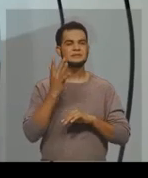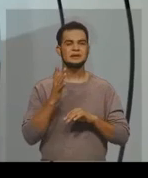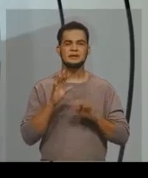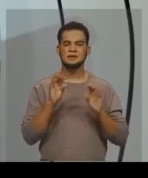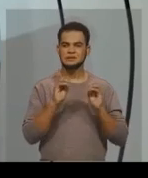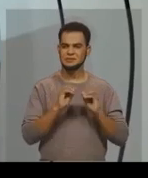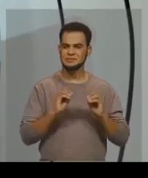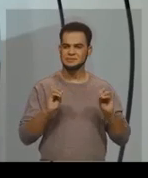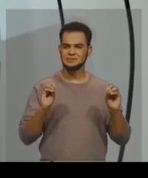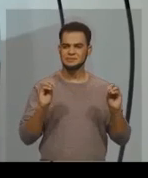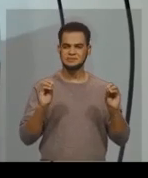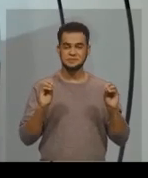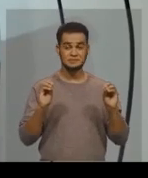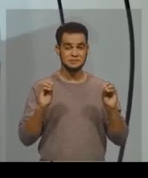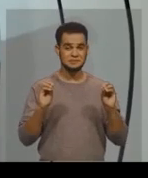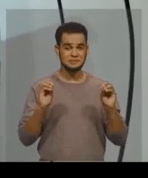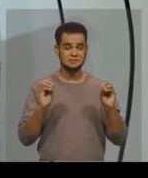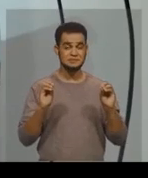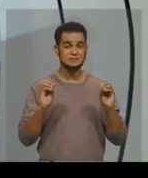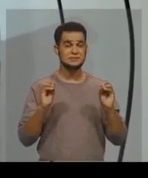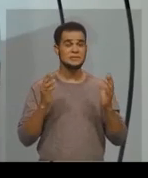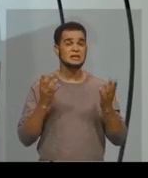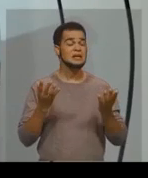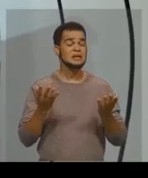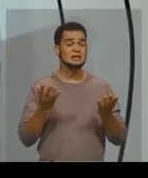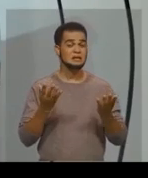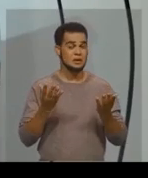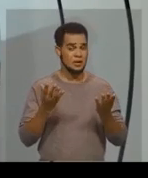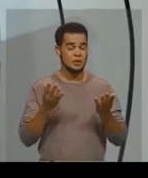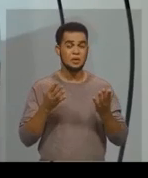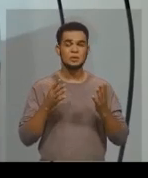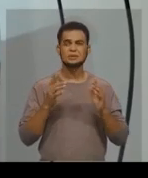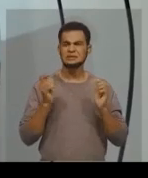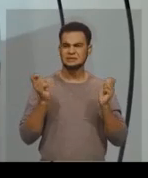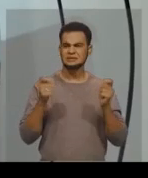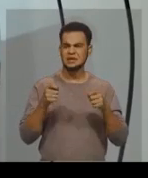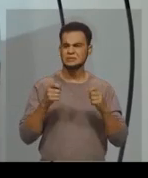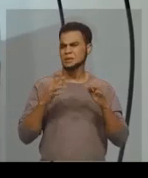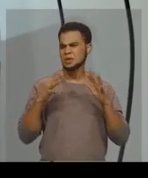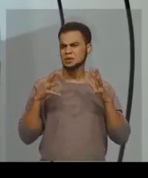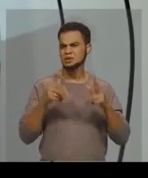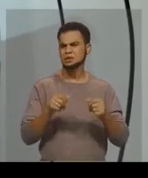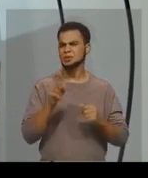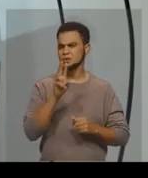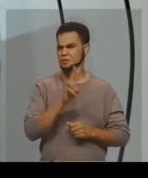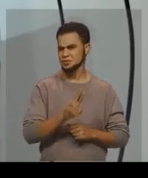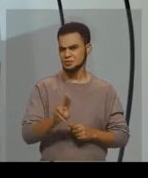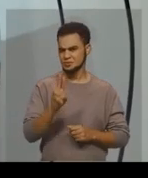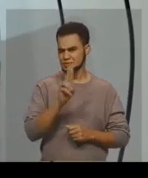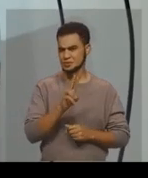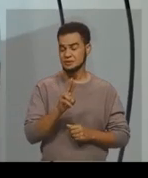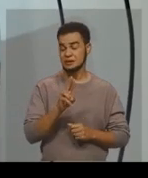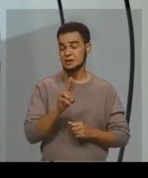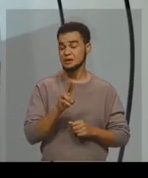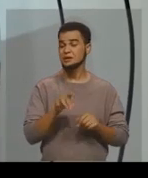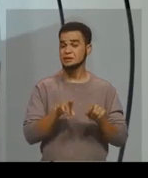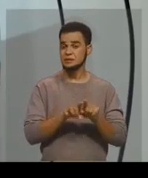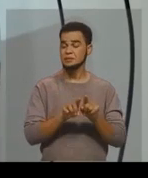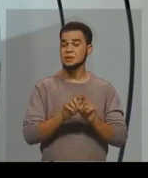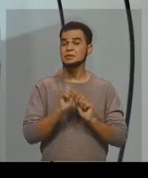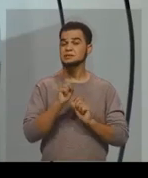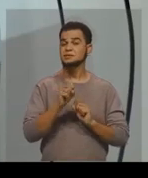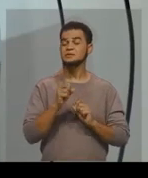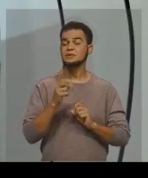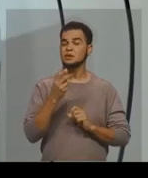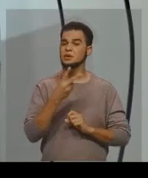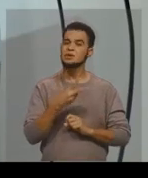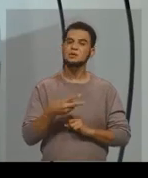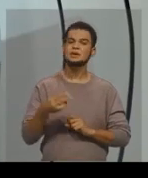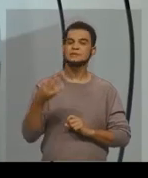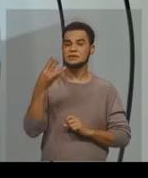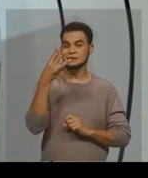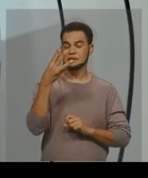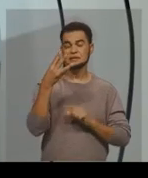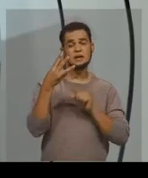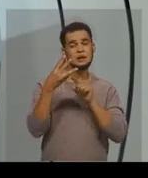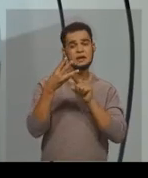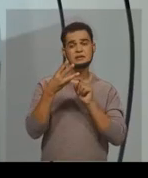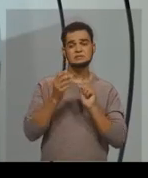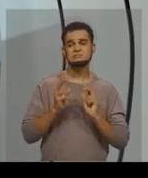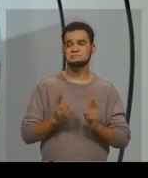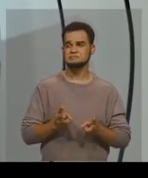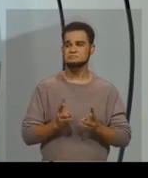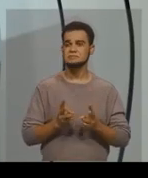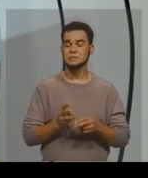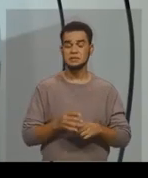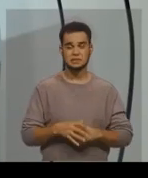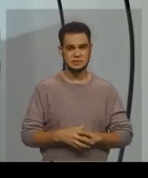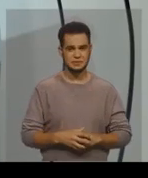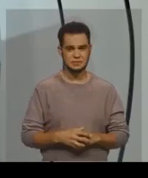escrevi aqui serve para todos. Da mesma forma para se fosse elevado a 3. Tá bom? Tem um passo a passo, é só